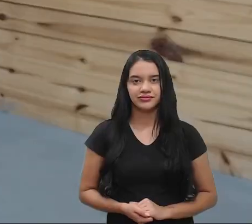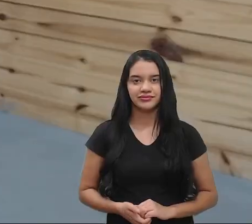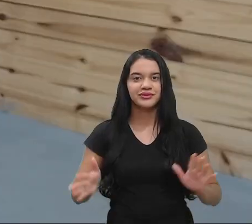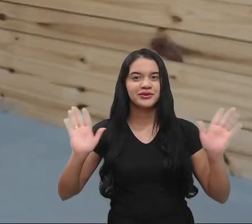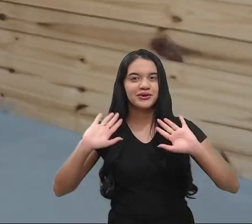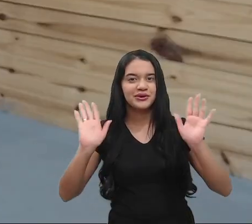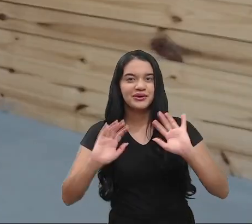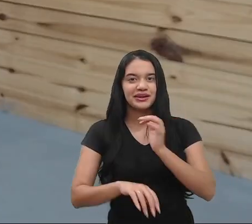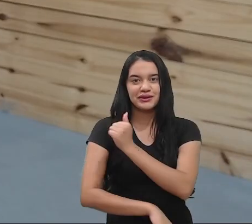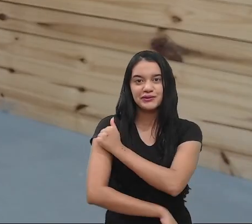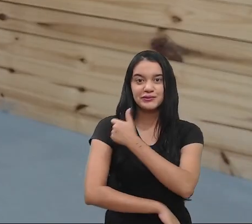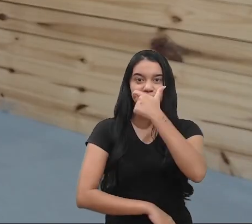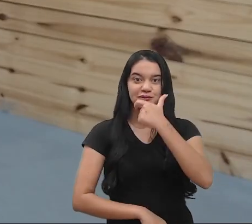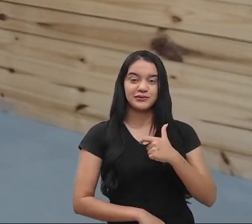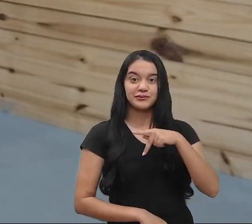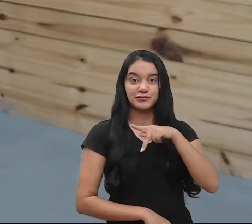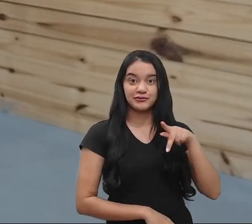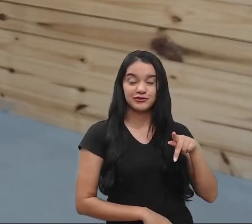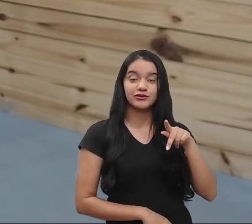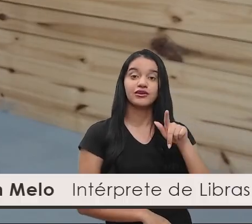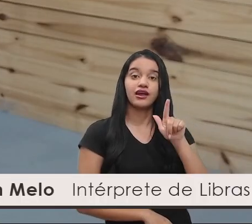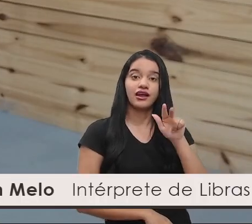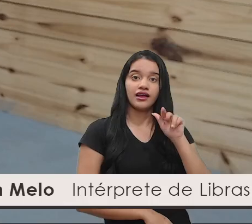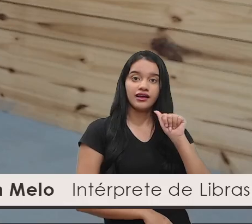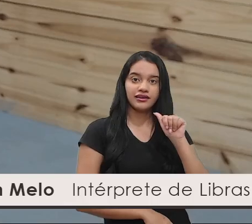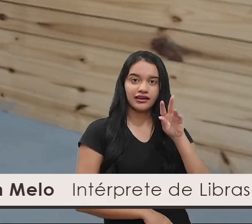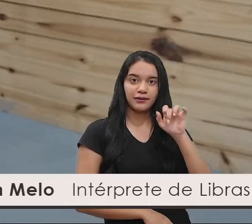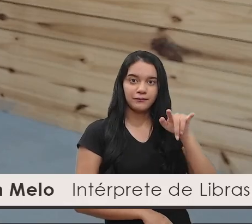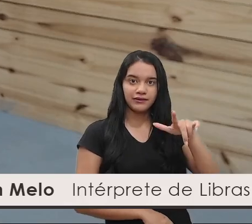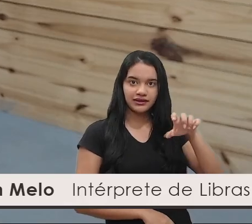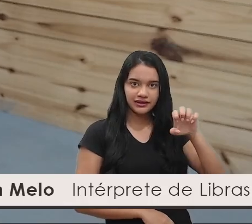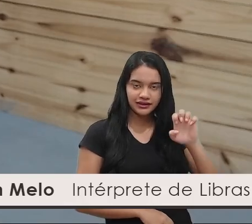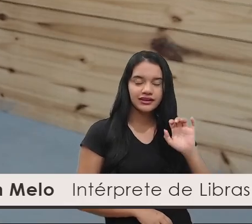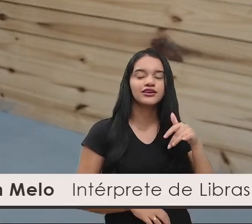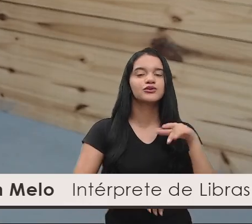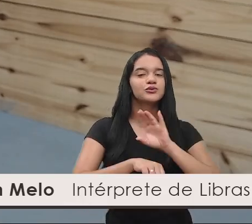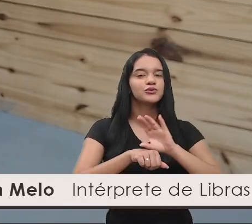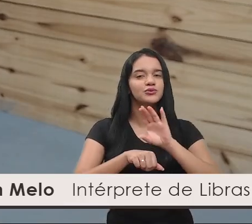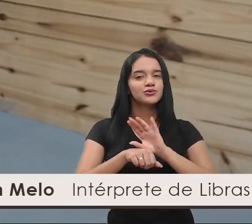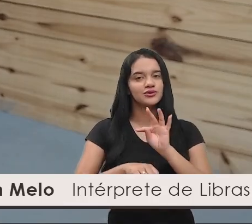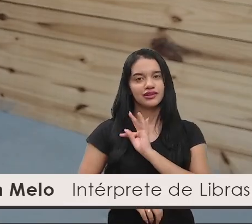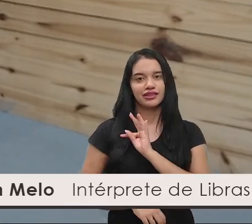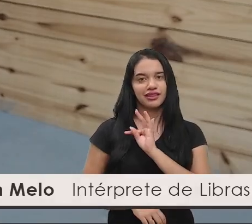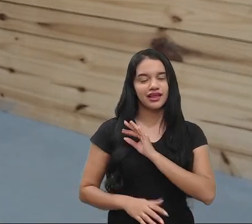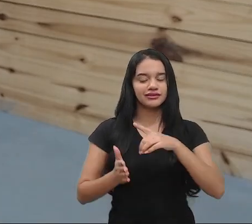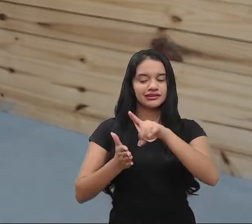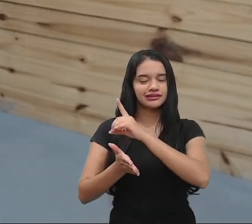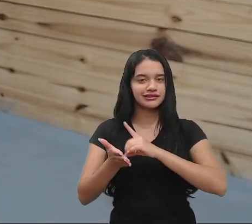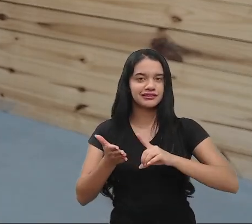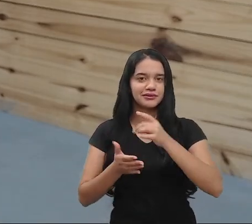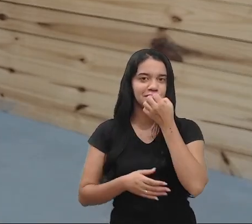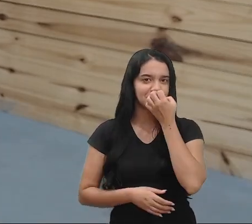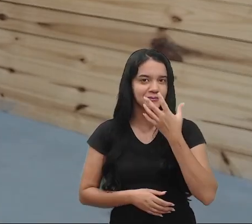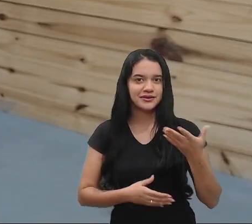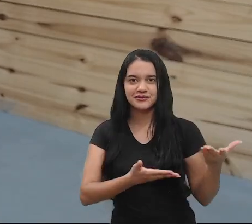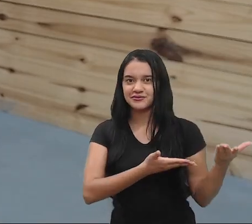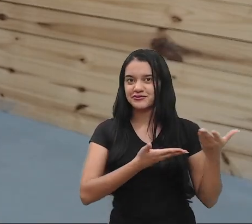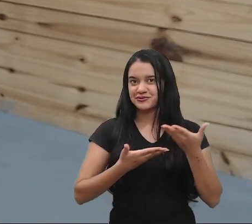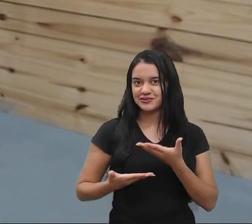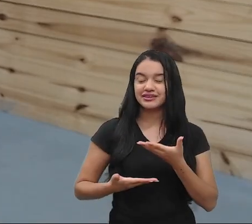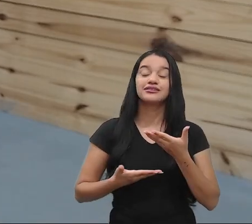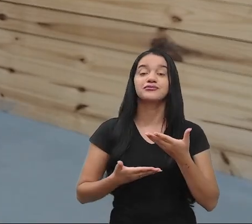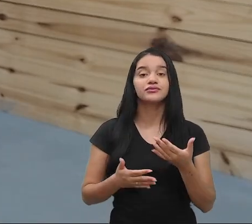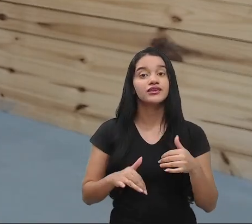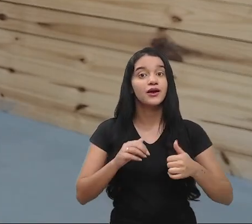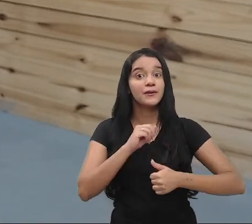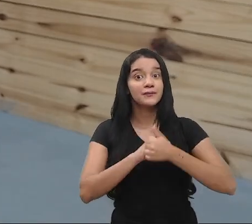Olá, estudante! Eu sou a professora Gabriele Machado, do curso técnico em Design Gráfico. Seja bem-vindo ou bem-vinda à